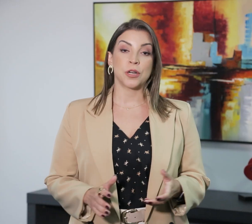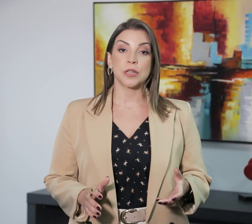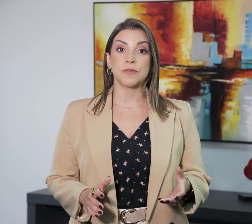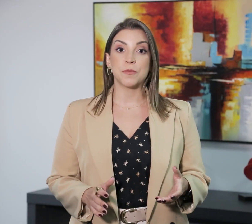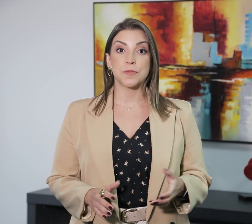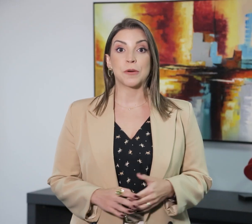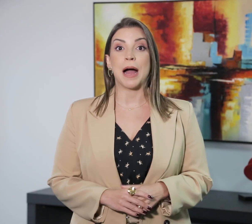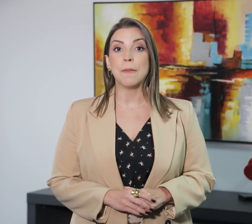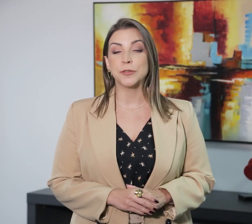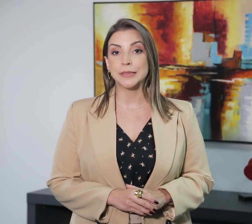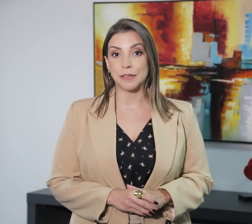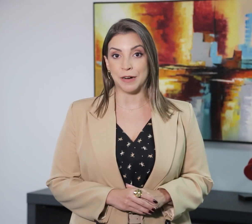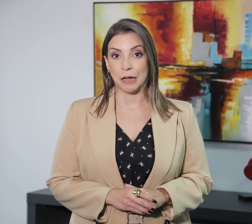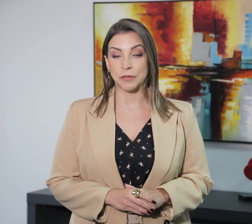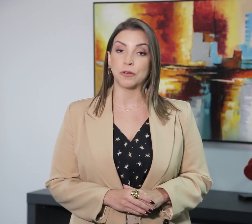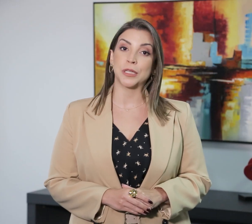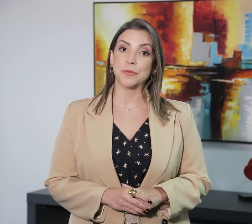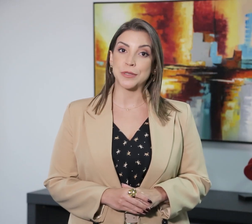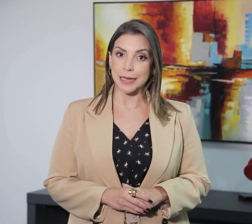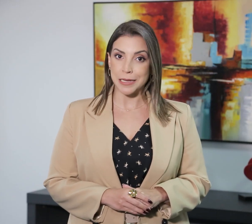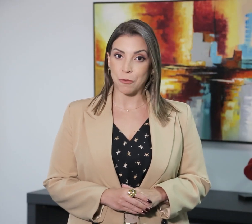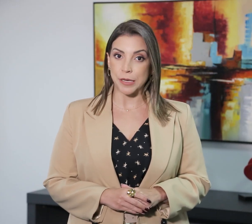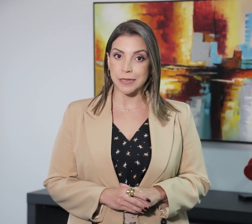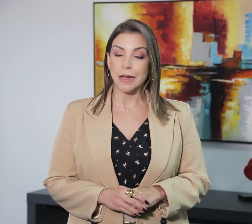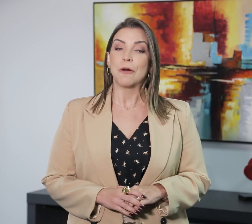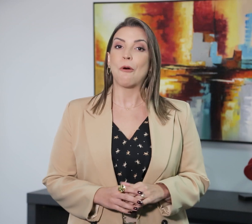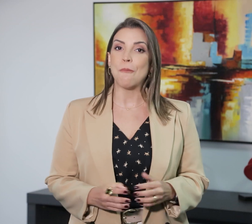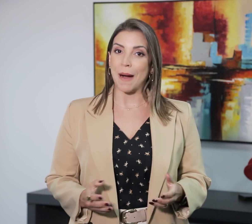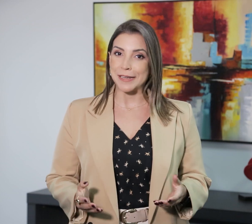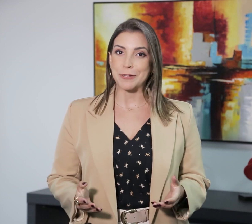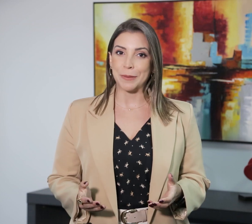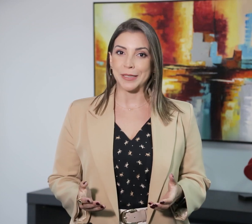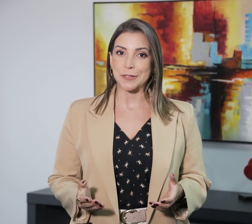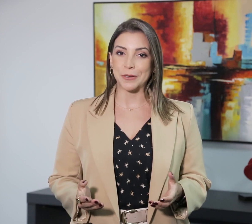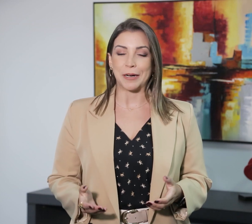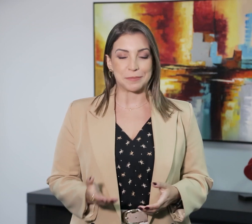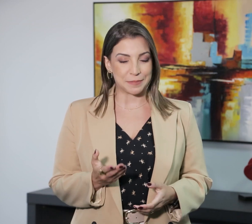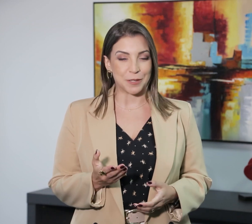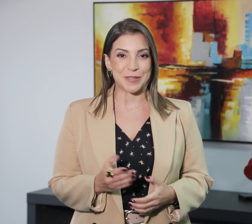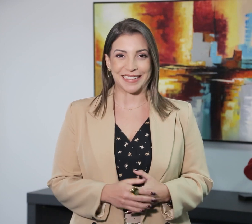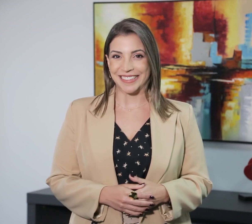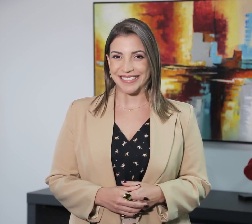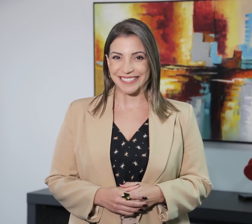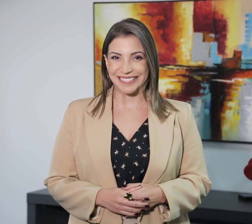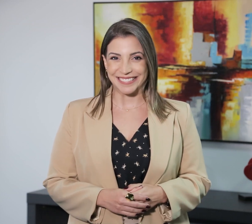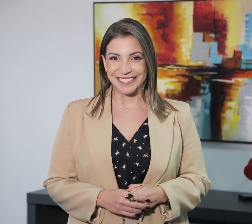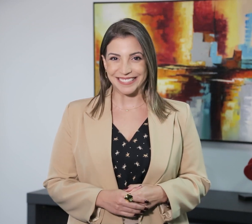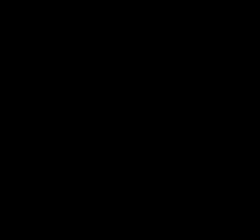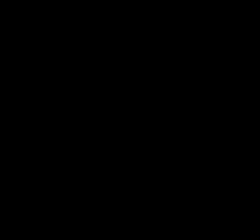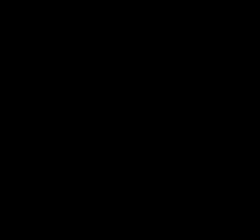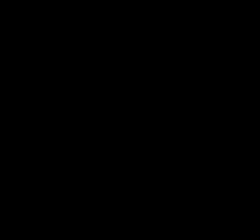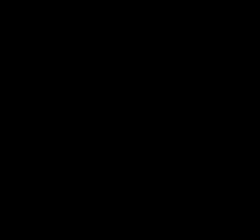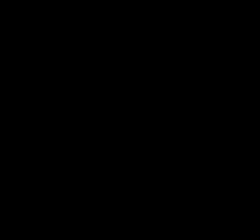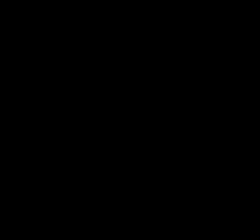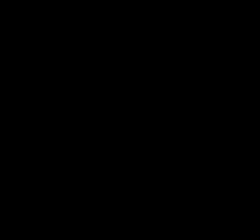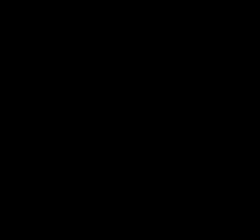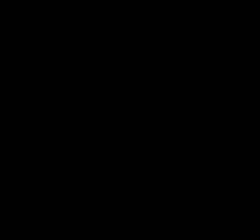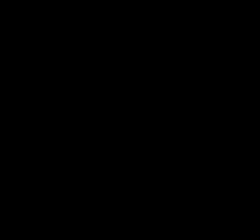Agora nós vamos para um rápido intervalo e voltamos na sequência com mais OAB Nacional. Não saia daí.